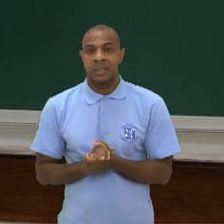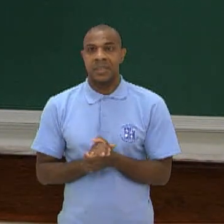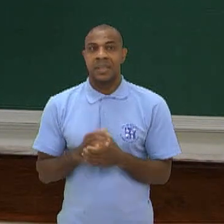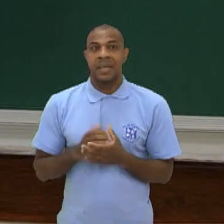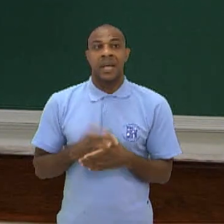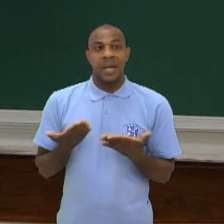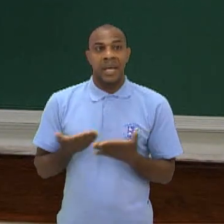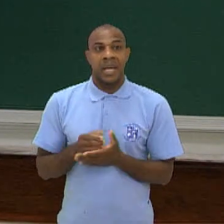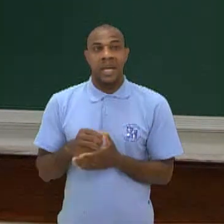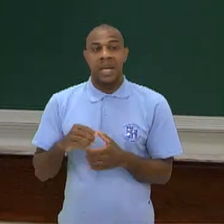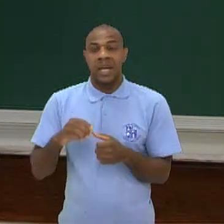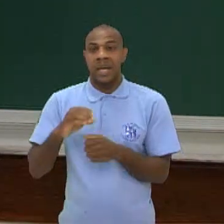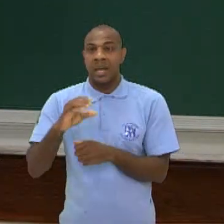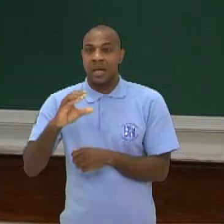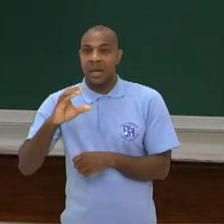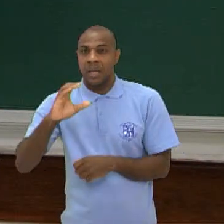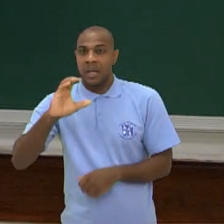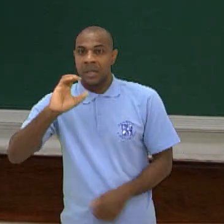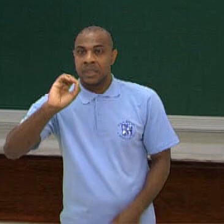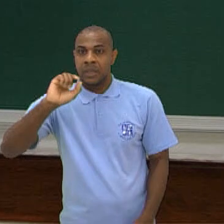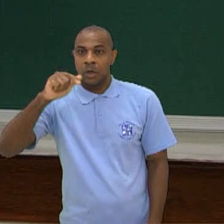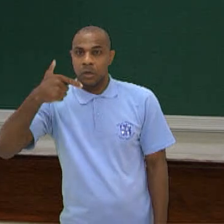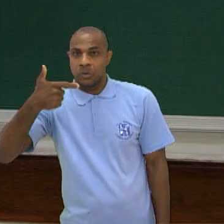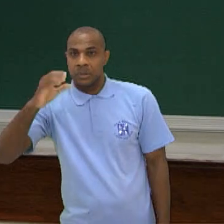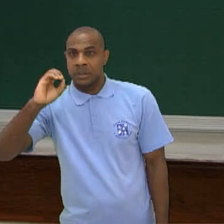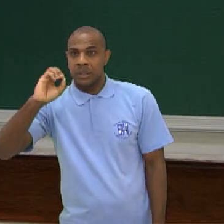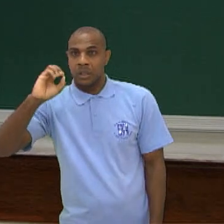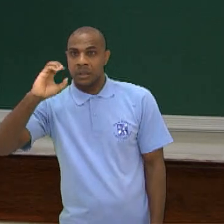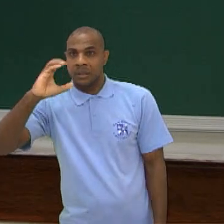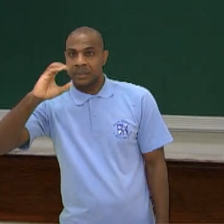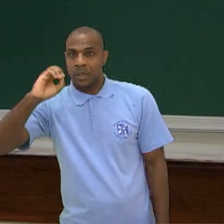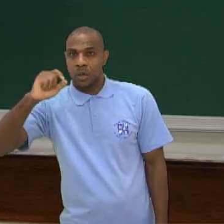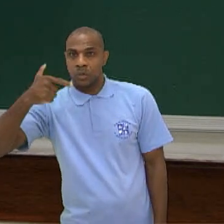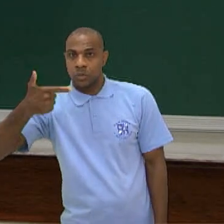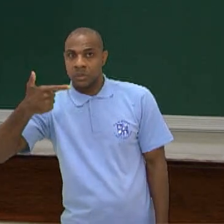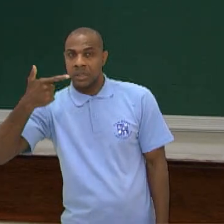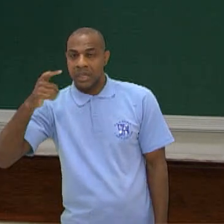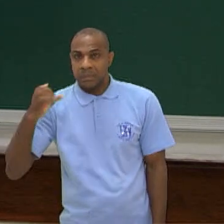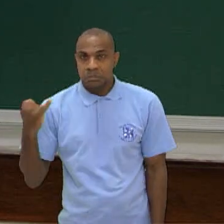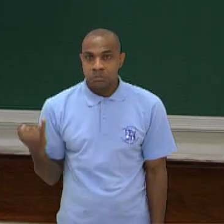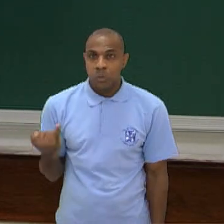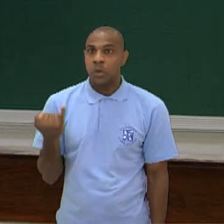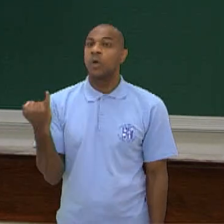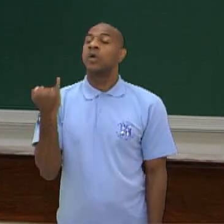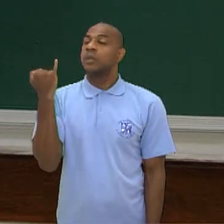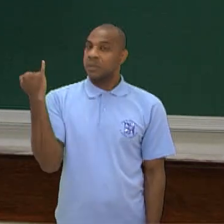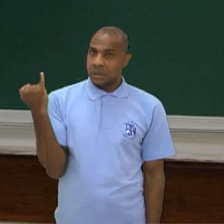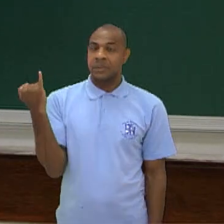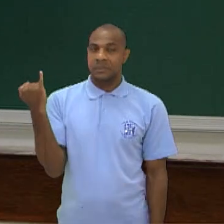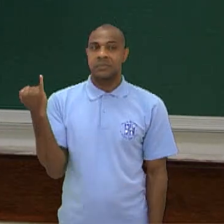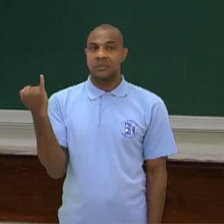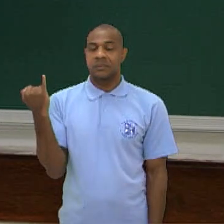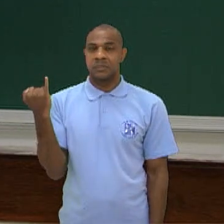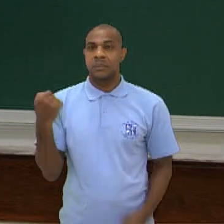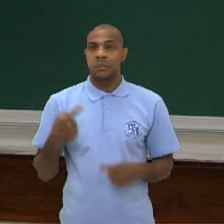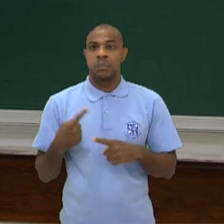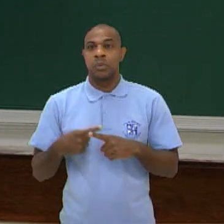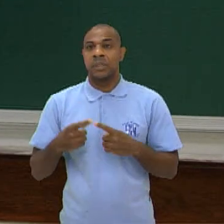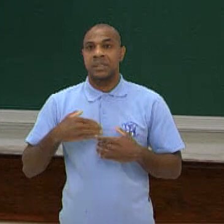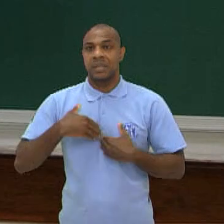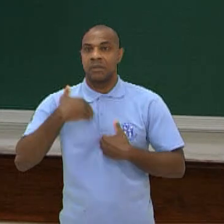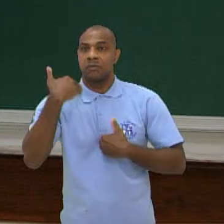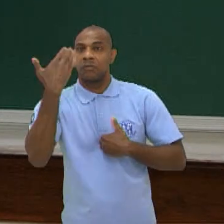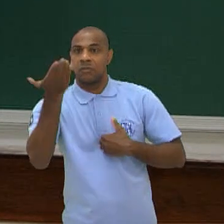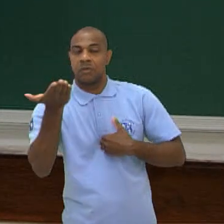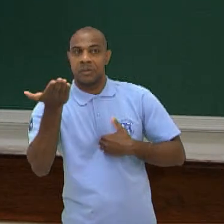do corpo de um ser vivo, ele está na atmosfera, então a gente chama ele de inorgânico. Mas ele é fonte de carbono para os organismos